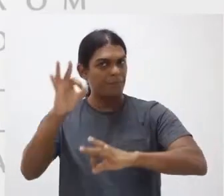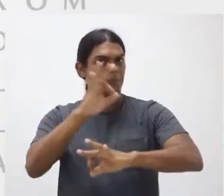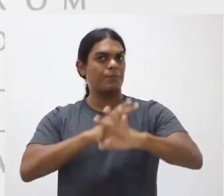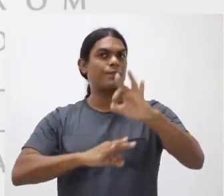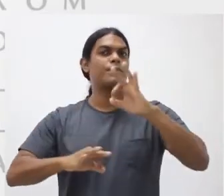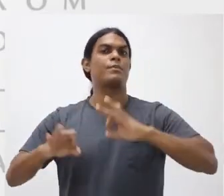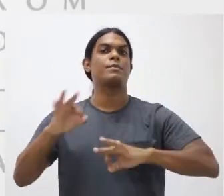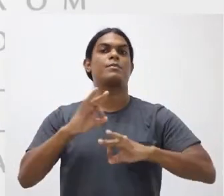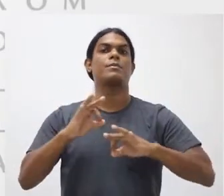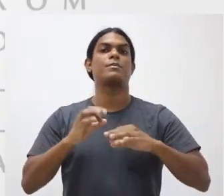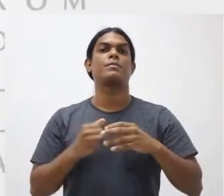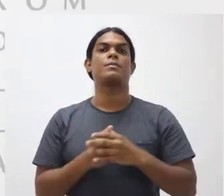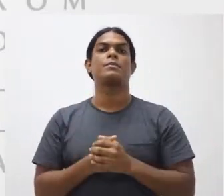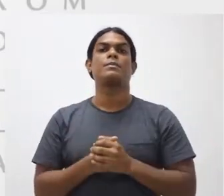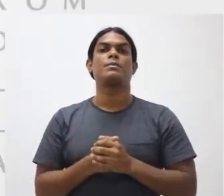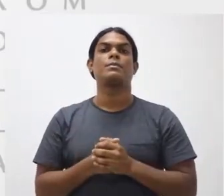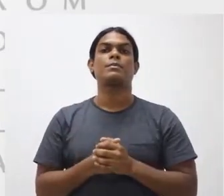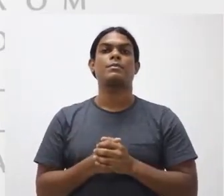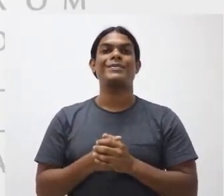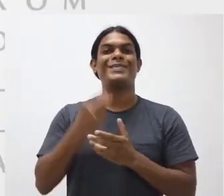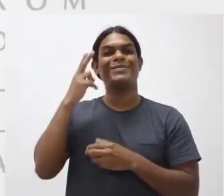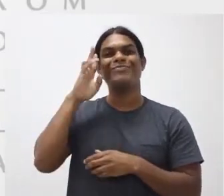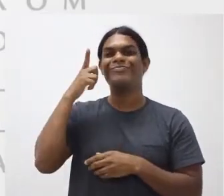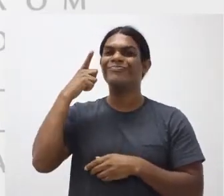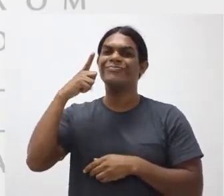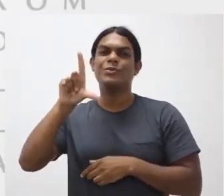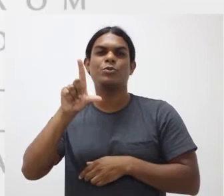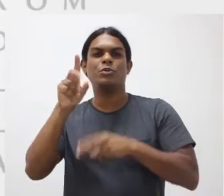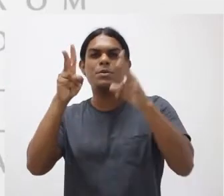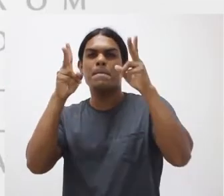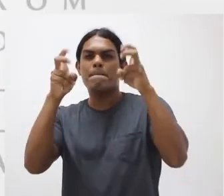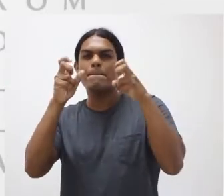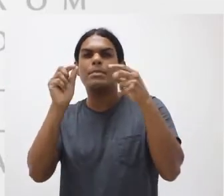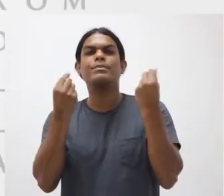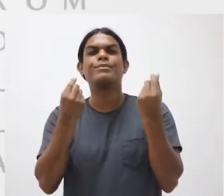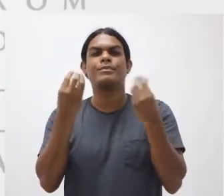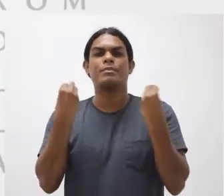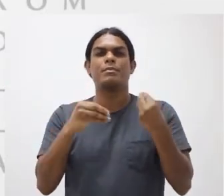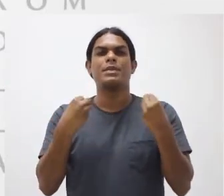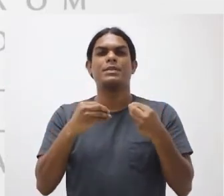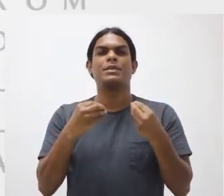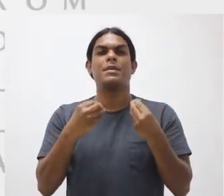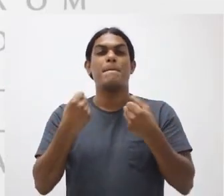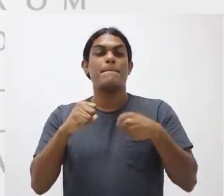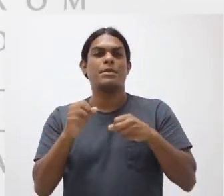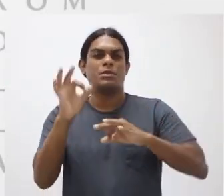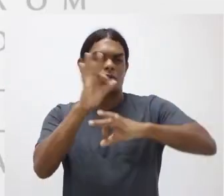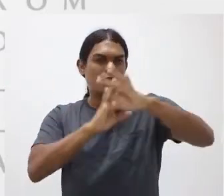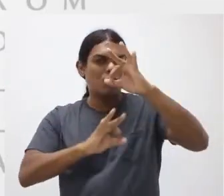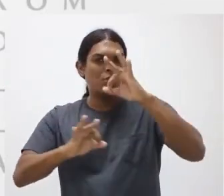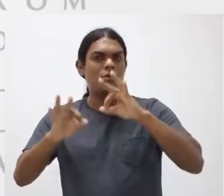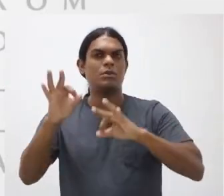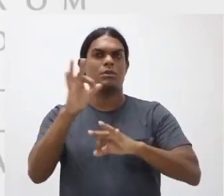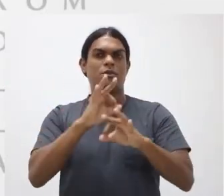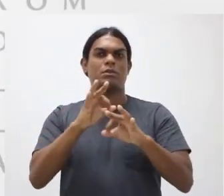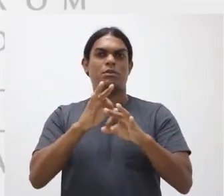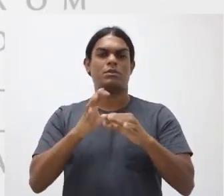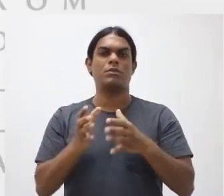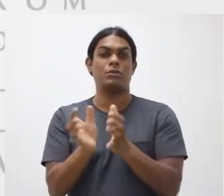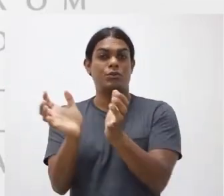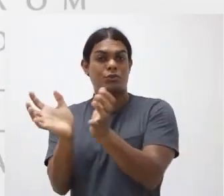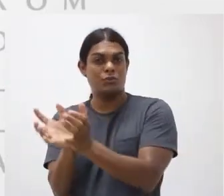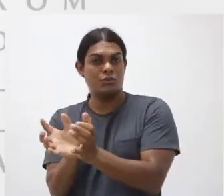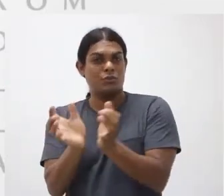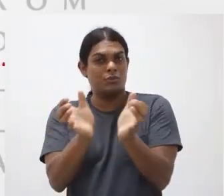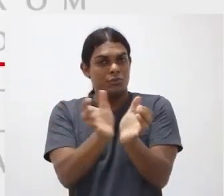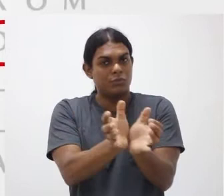primeiro momento, nós não podemos identificar nenhum sentido nelas. Para isso, é necessário agrupá-las. É isso